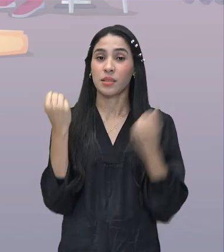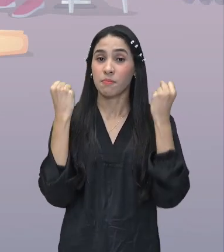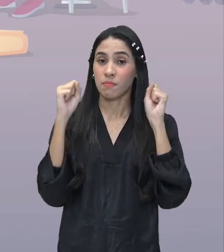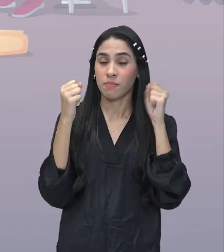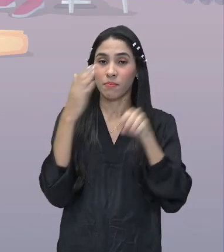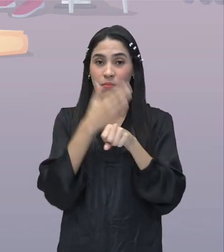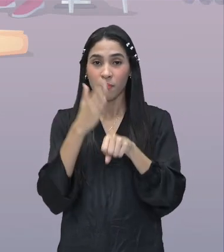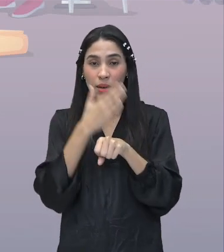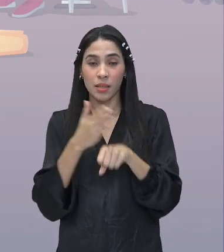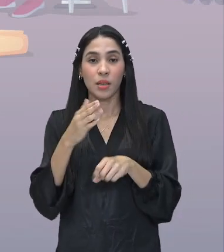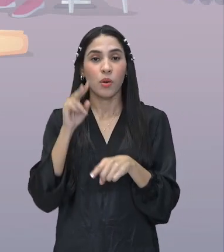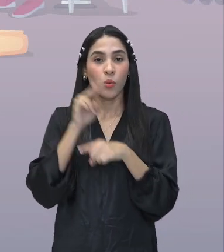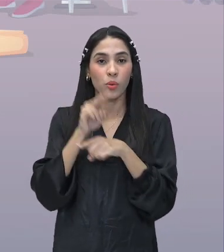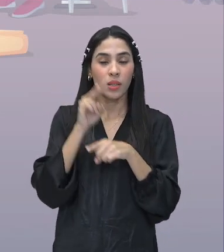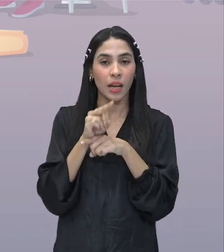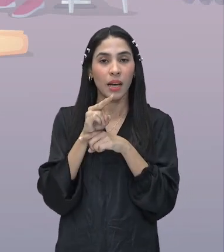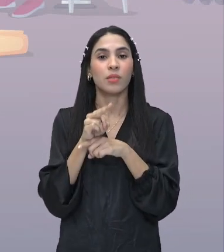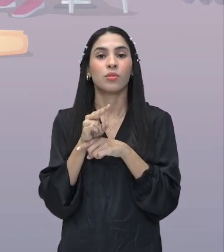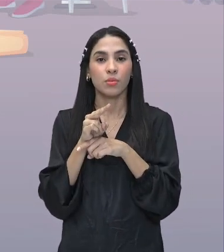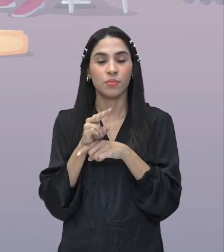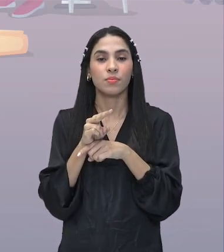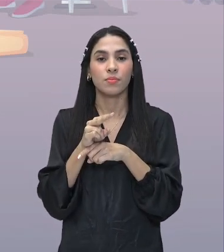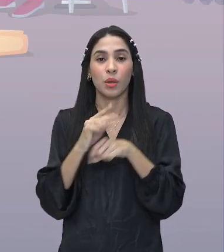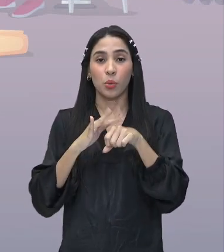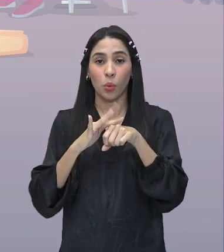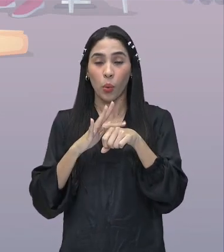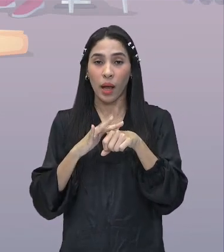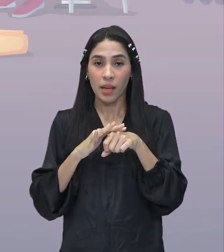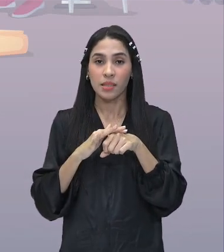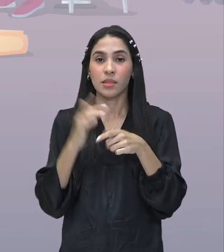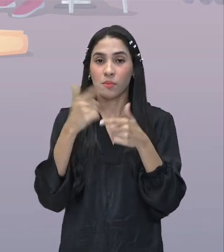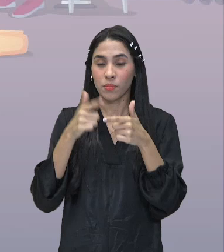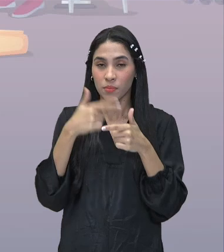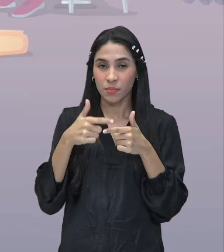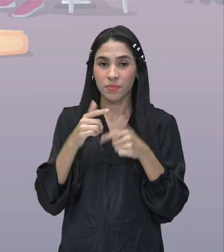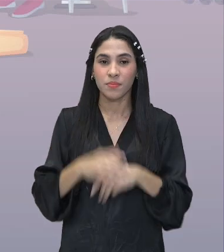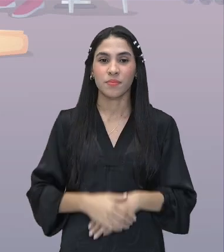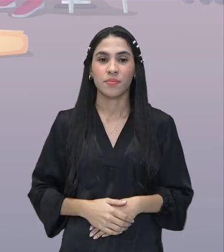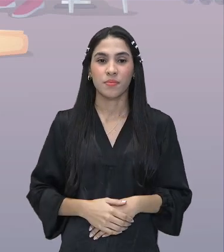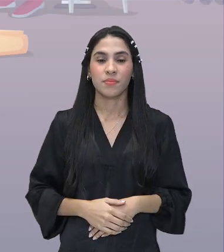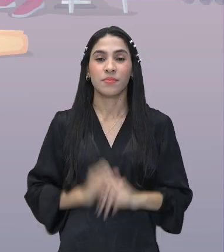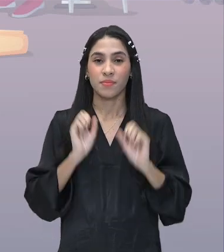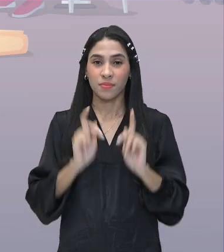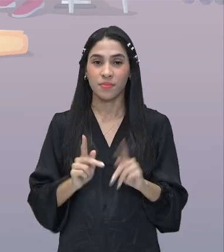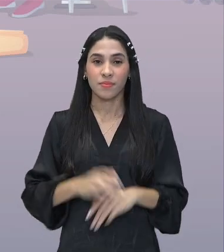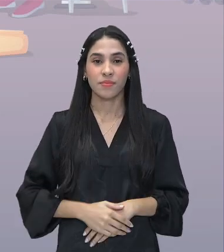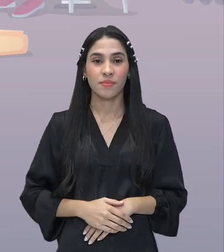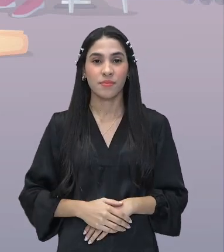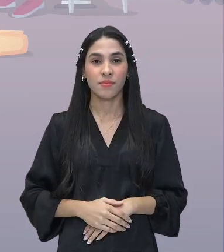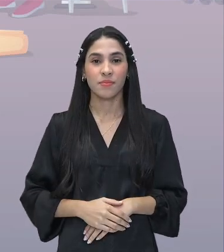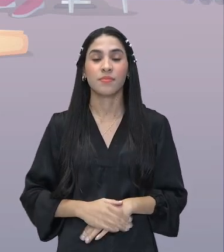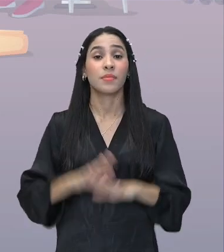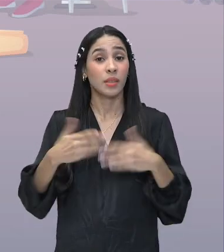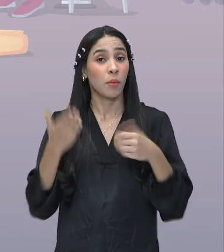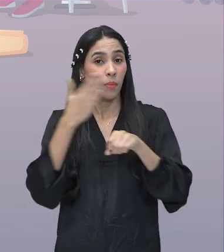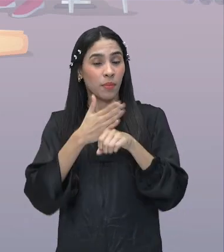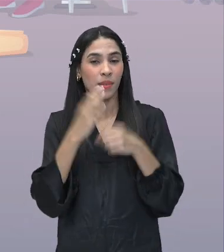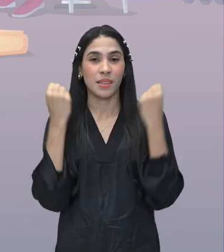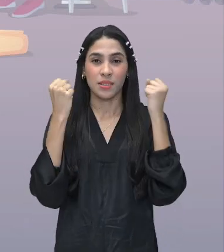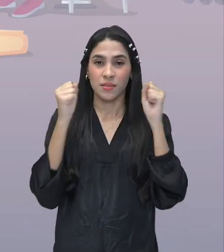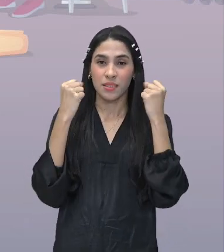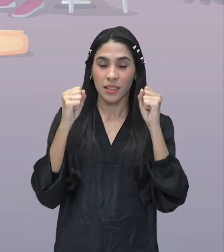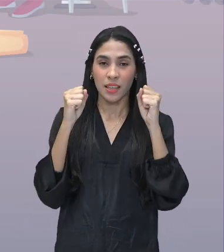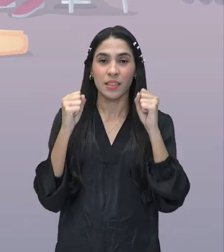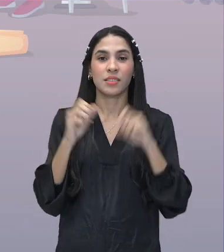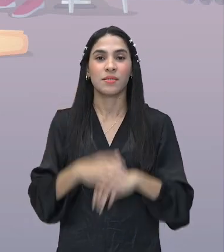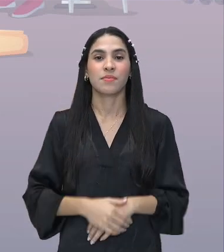física na prevenção e no tratamento dessas doenças crônicas e degenerativas. tá certo? Então, vamos praticar atividade física,